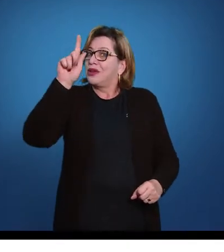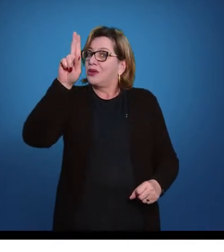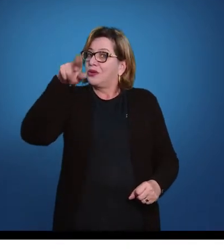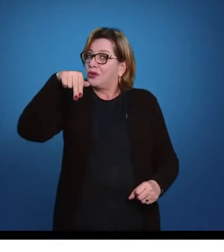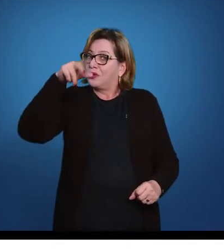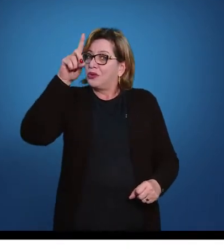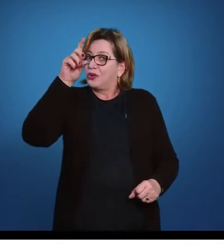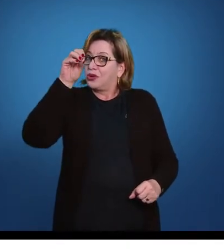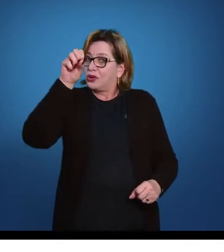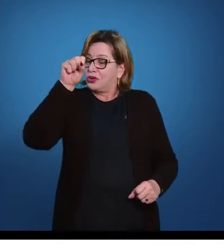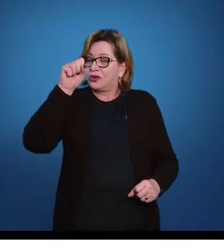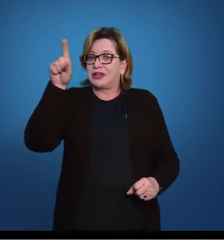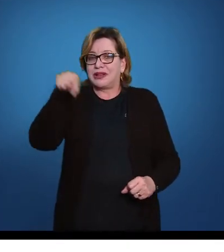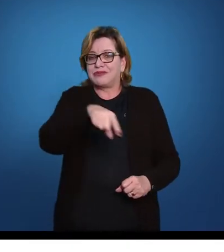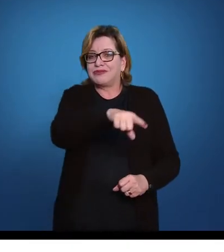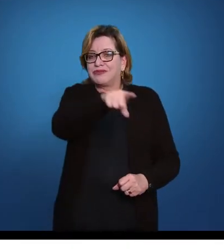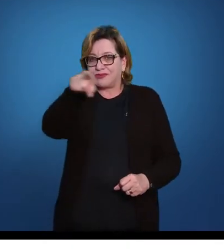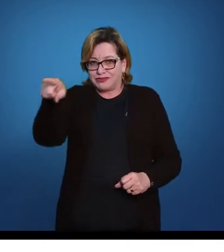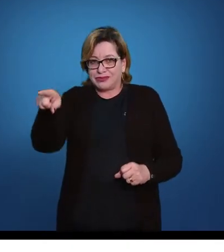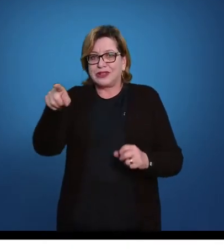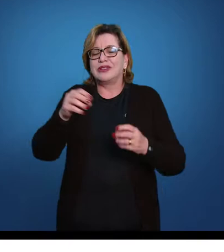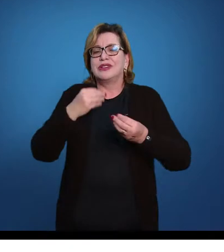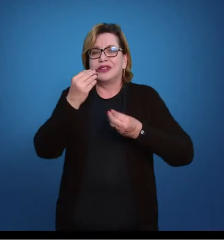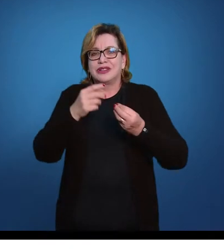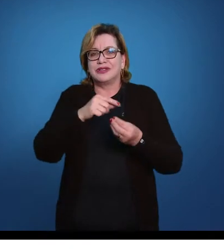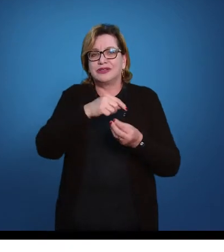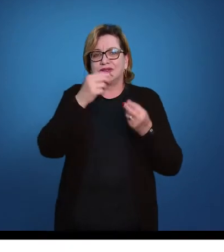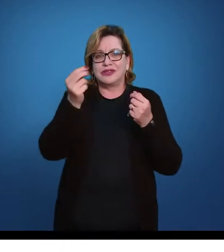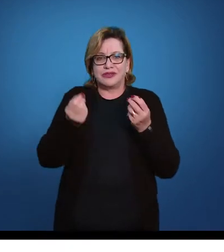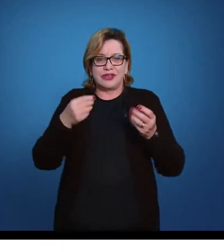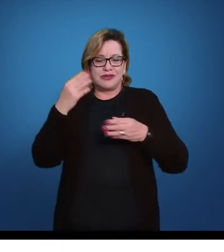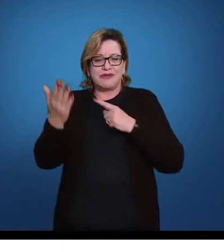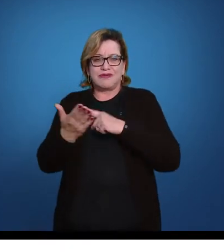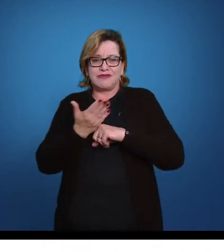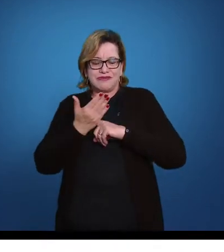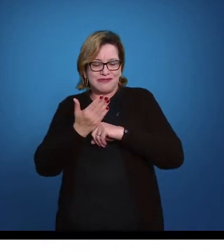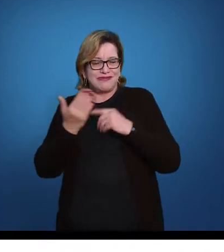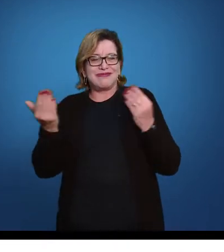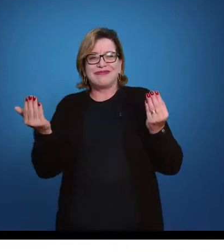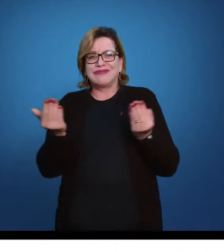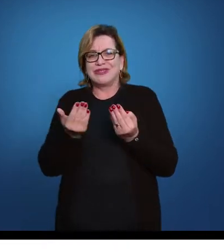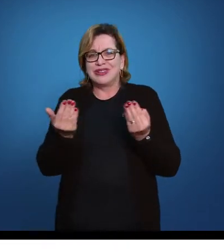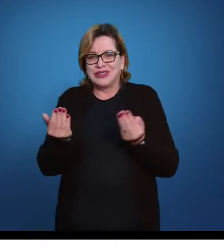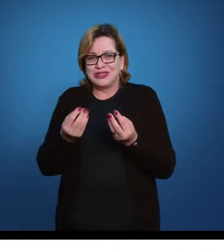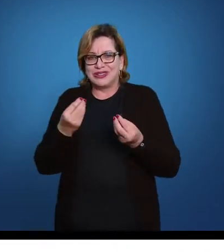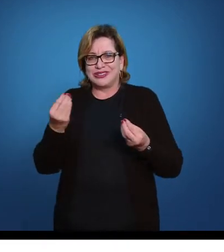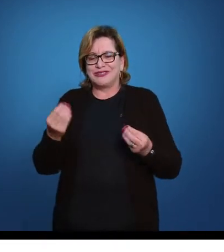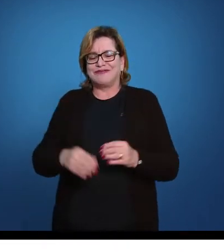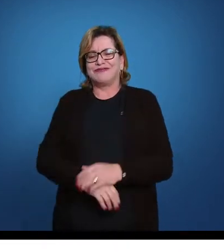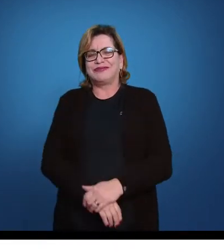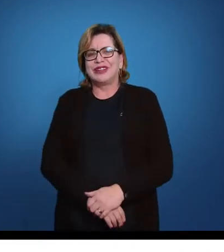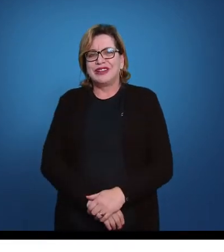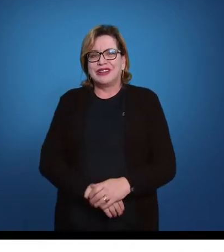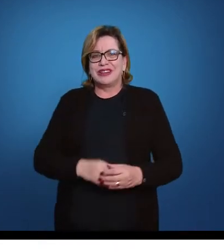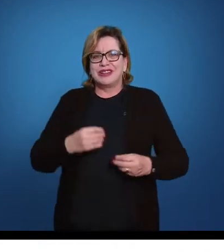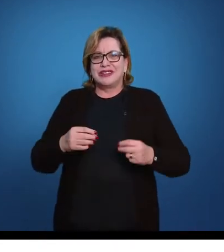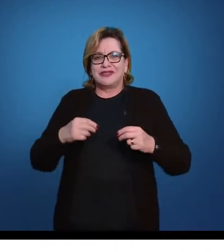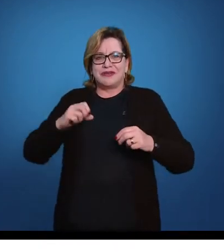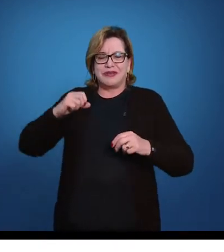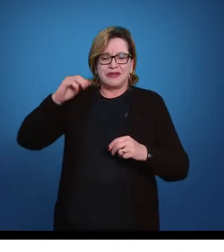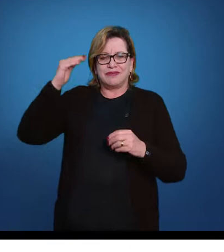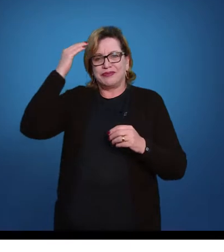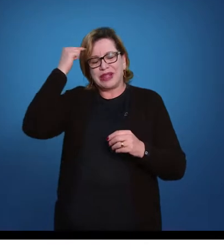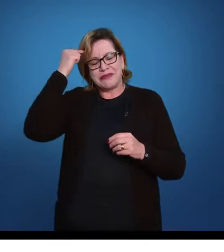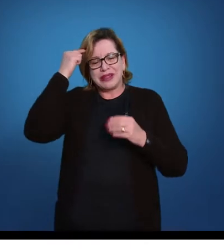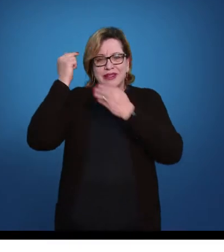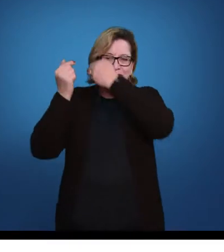aqui, o Juan, a Mônica, a Carla e a Carol vão nos ajudar hoje nesta aula. Então, vamos puxar a